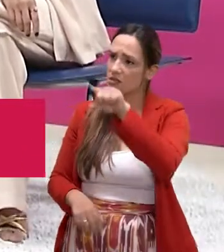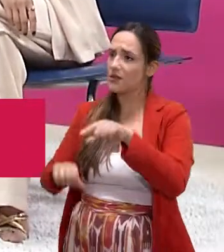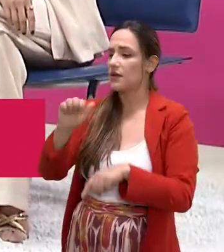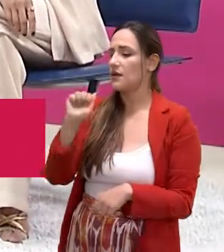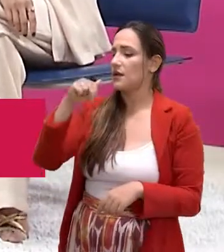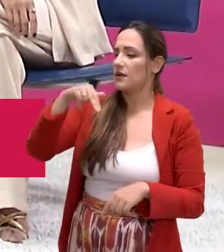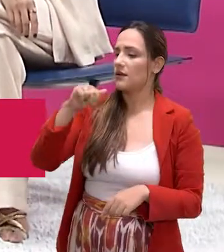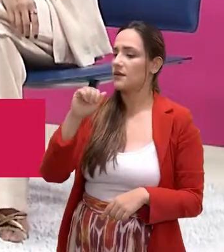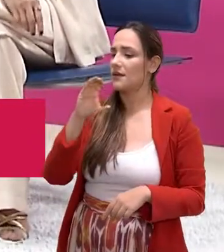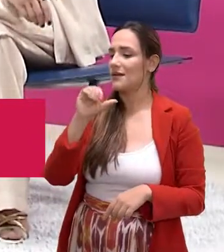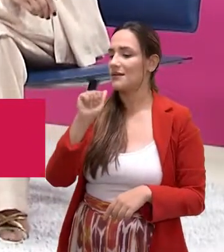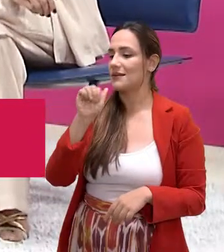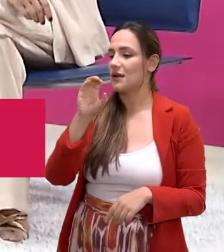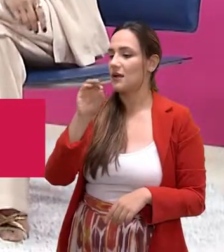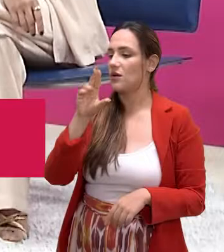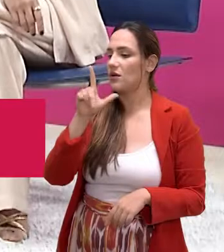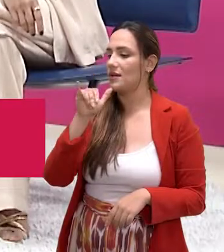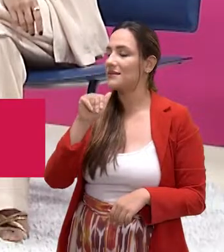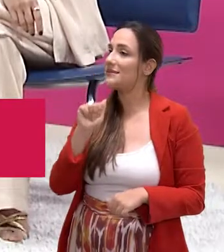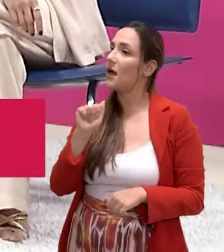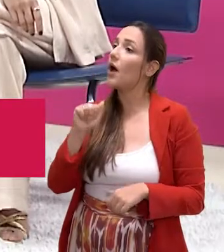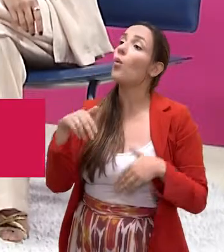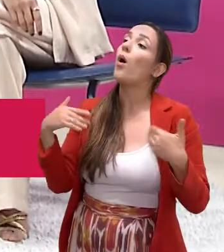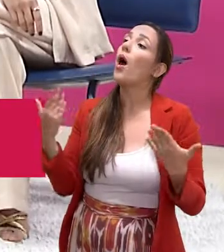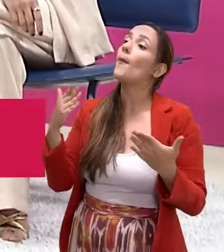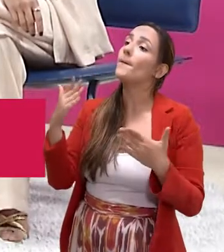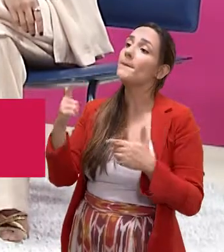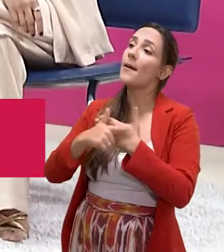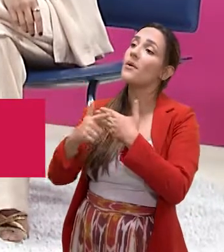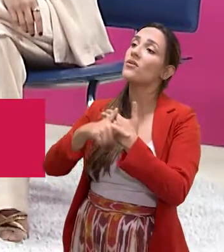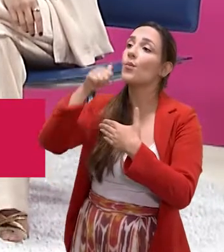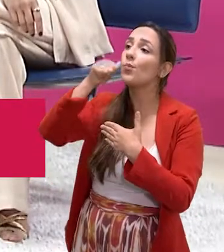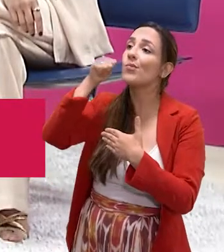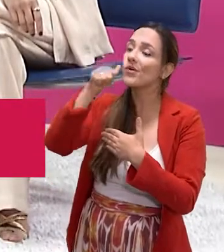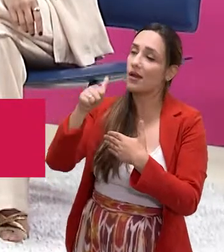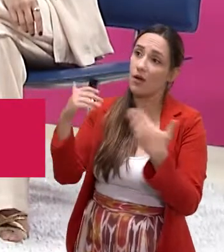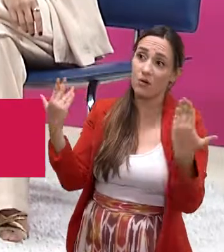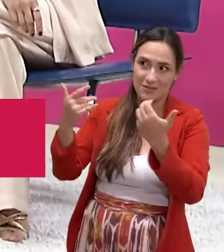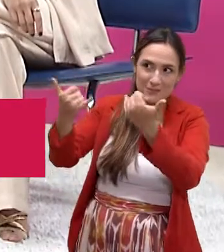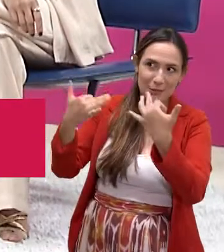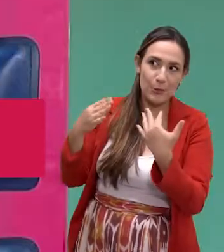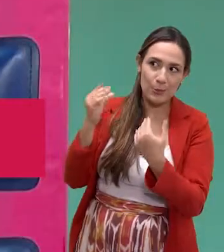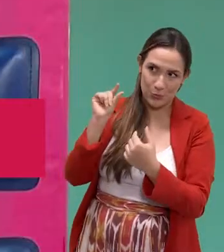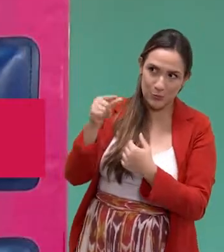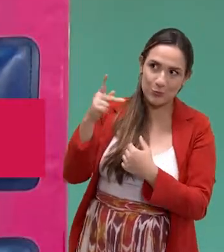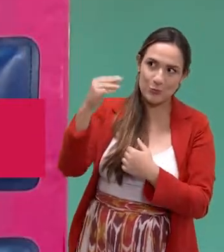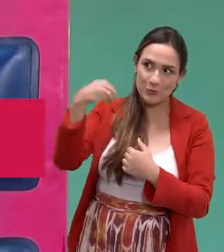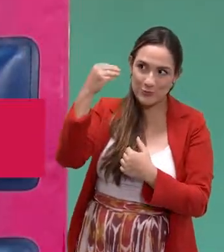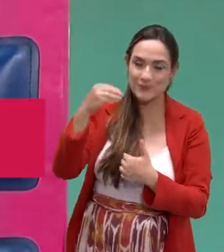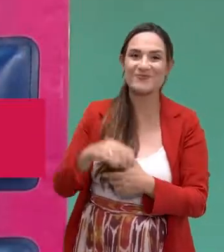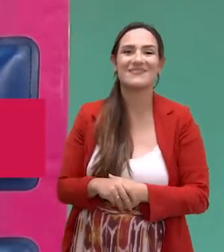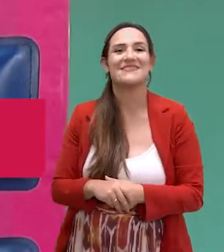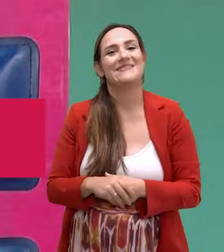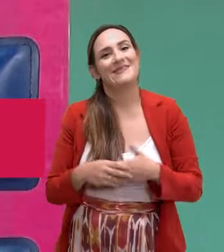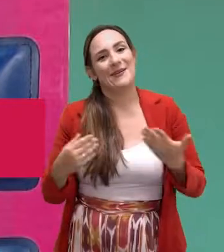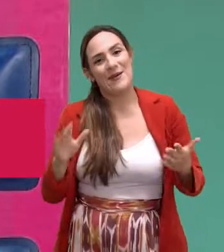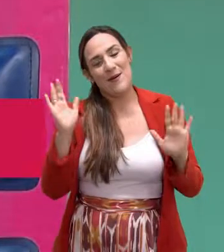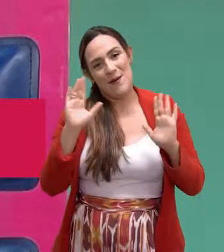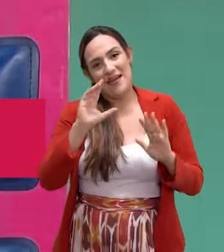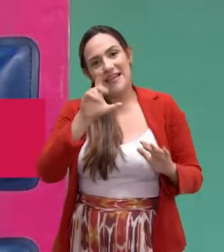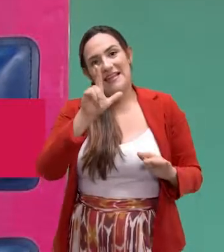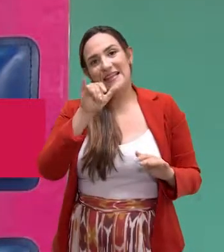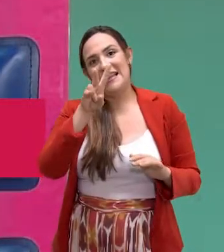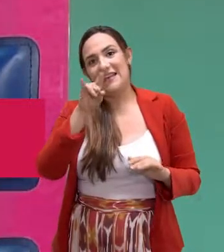é o papel da mulher nessa evolução das relações de trabalho, também contando para a gente um pouquinho da sua experiência? Oi, Lívia. Pois é